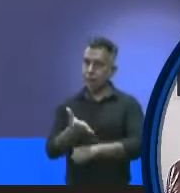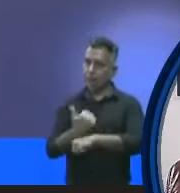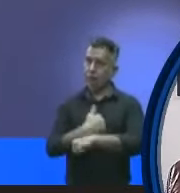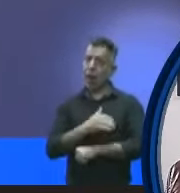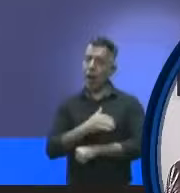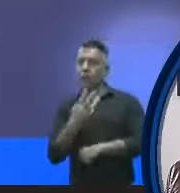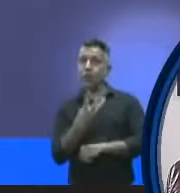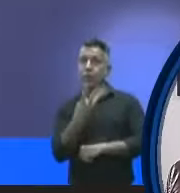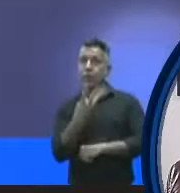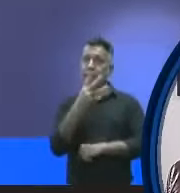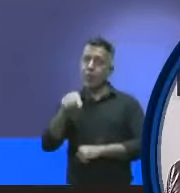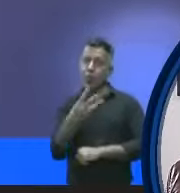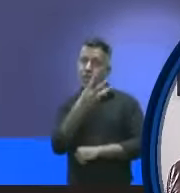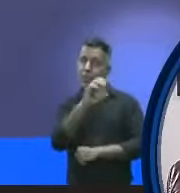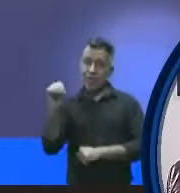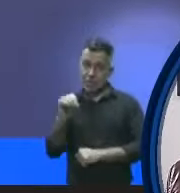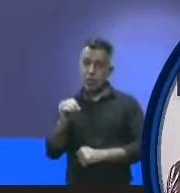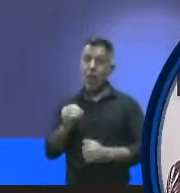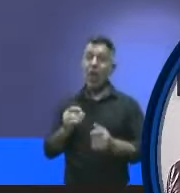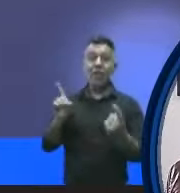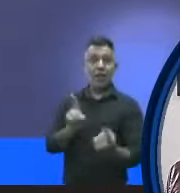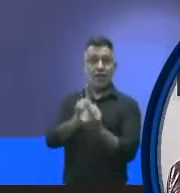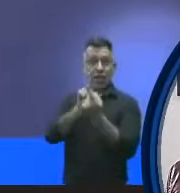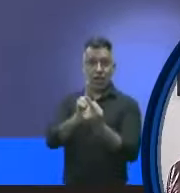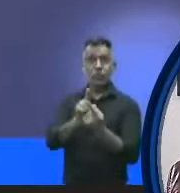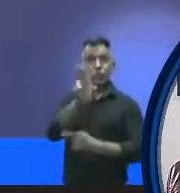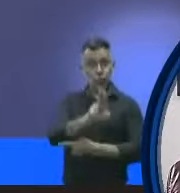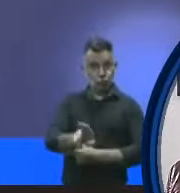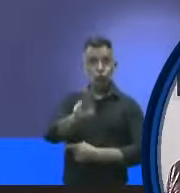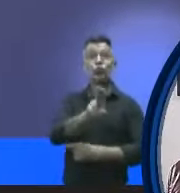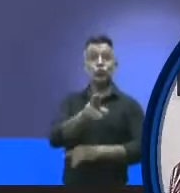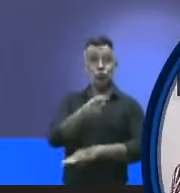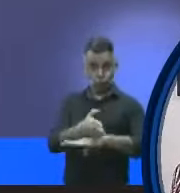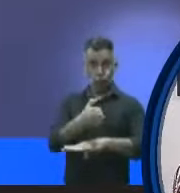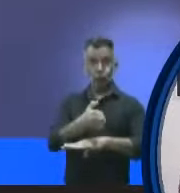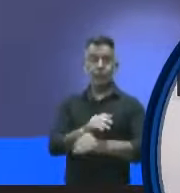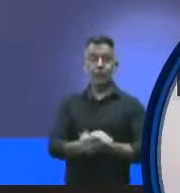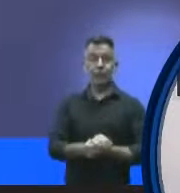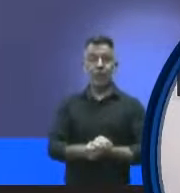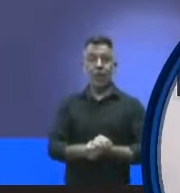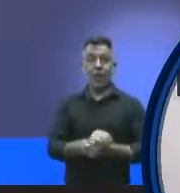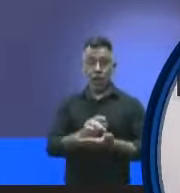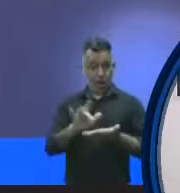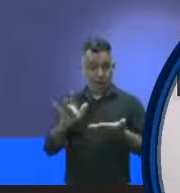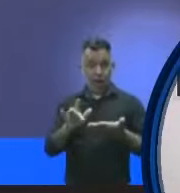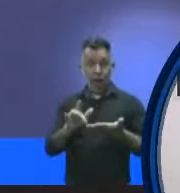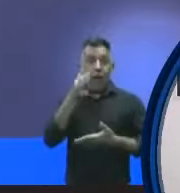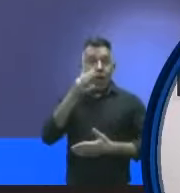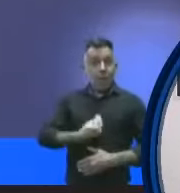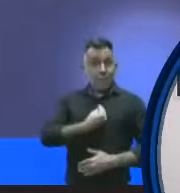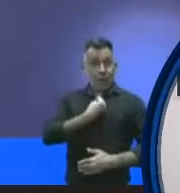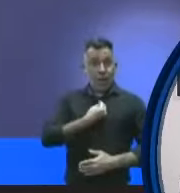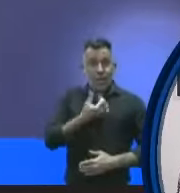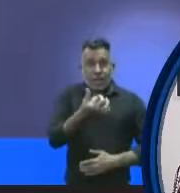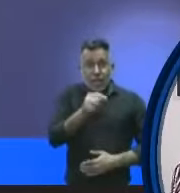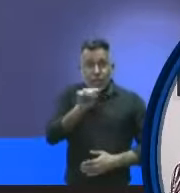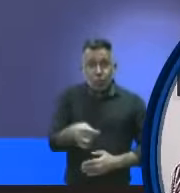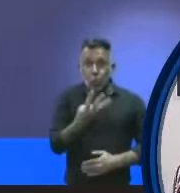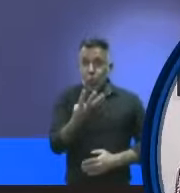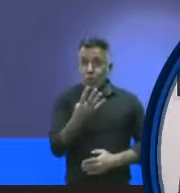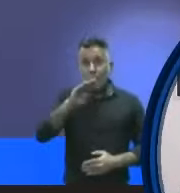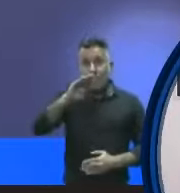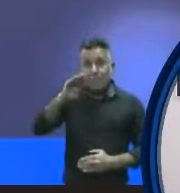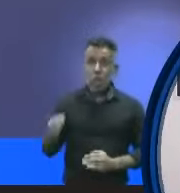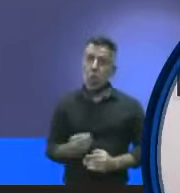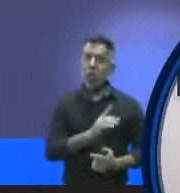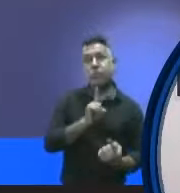3 milhões e 300 de clientes ativos. Na versão física, atingimos 6,4 bilhões de